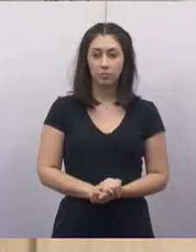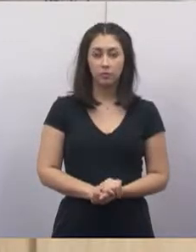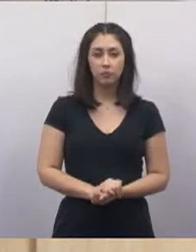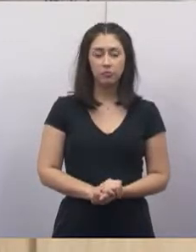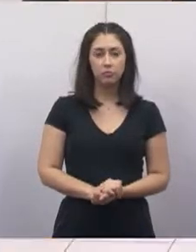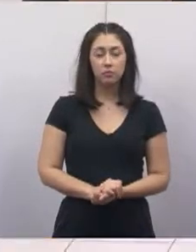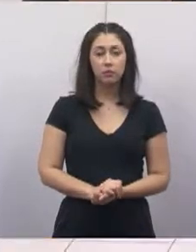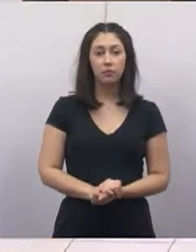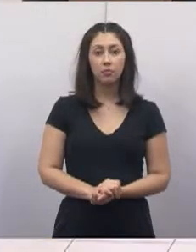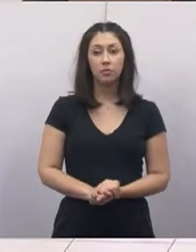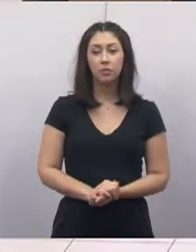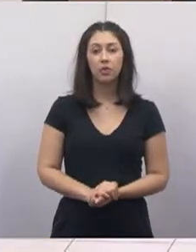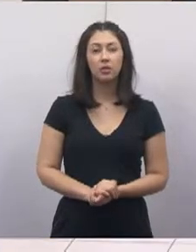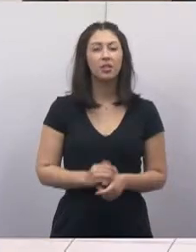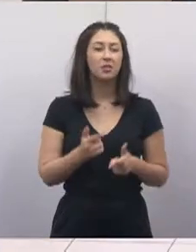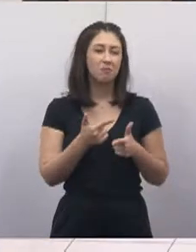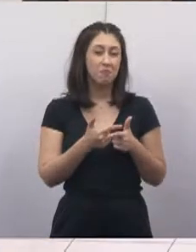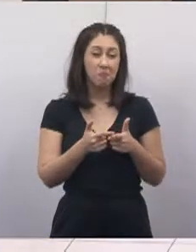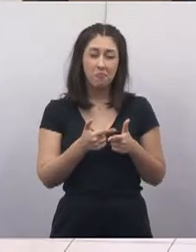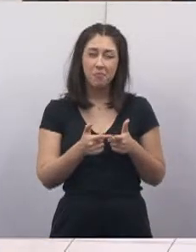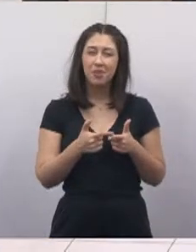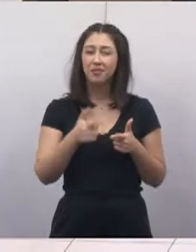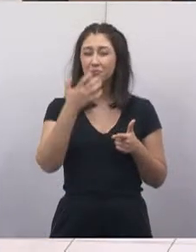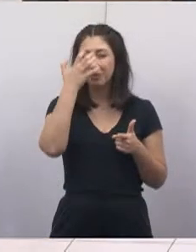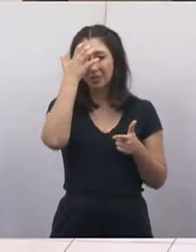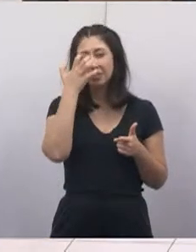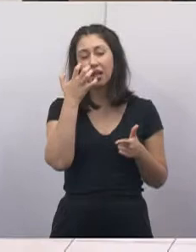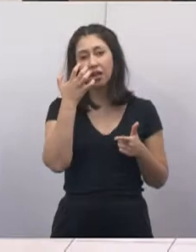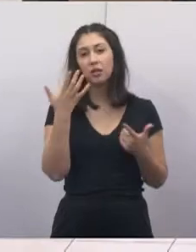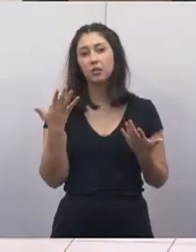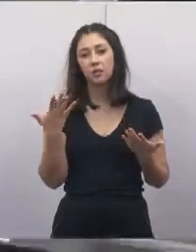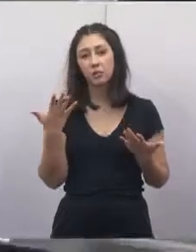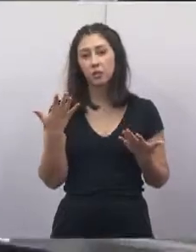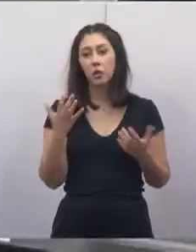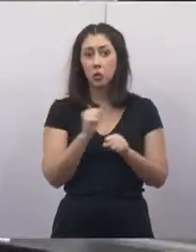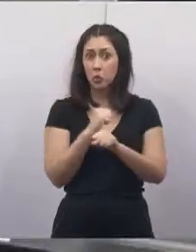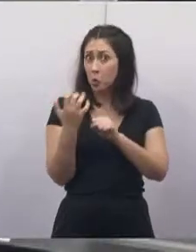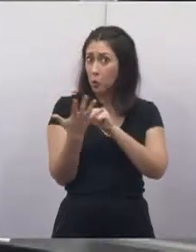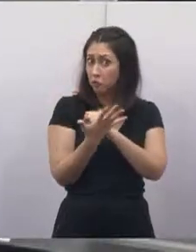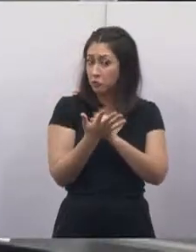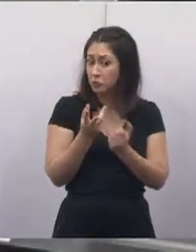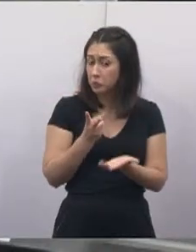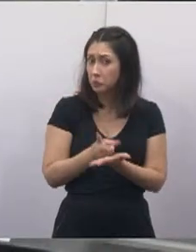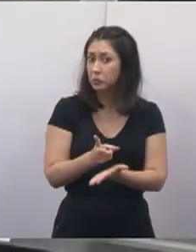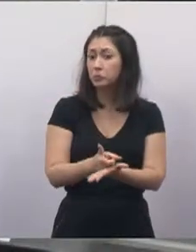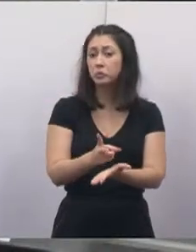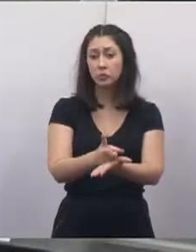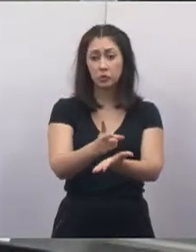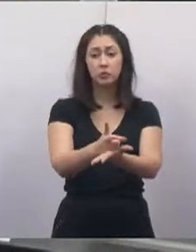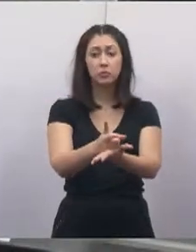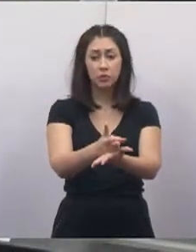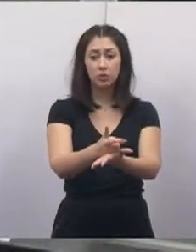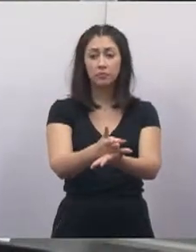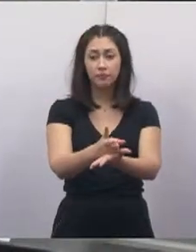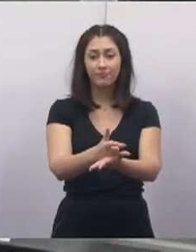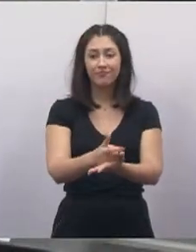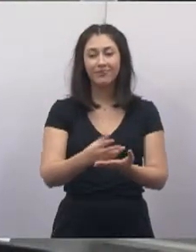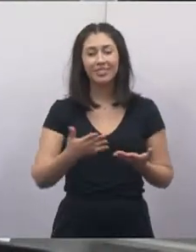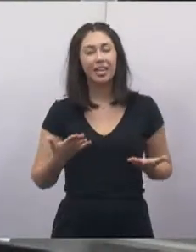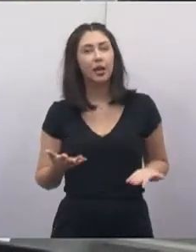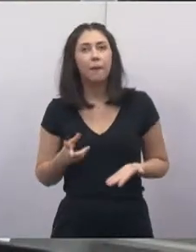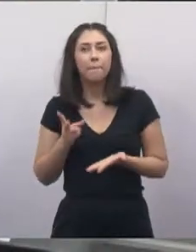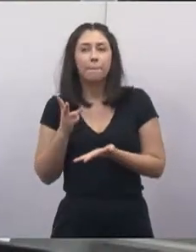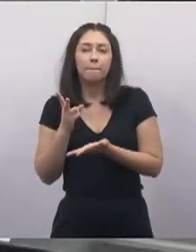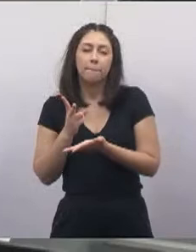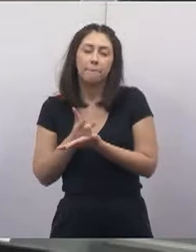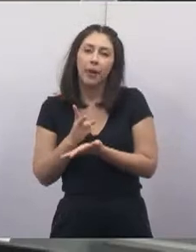Senhor presidente, essa é uma questão muito séria. Covid ainda permanece e, embora